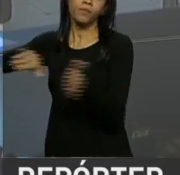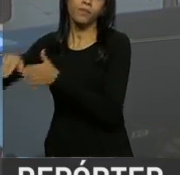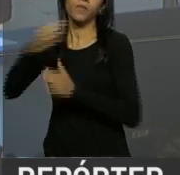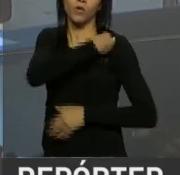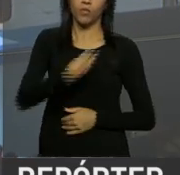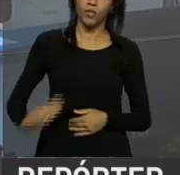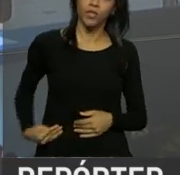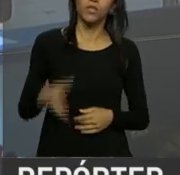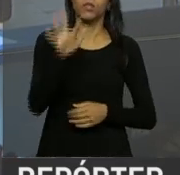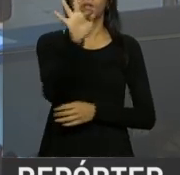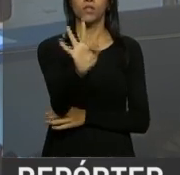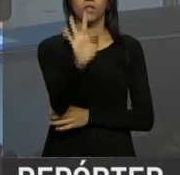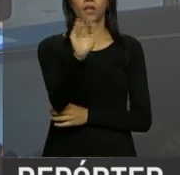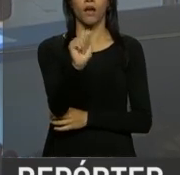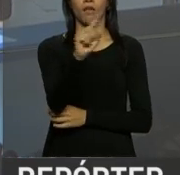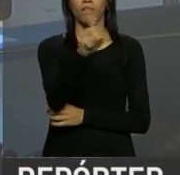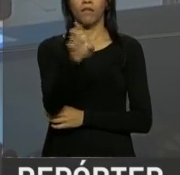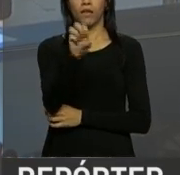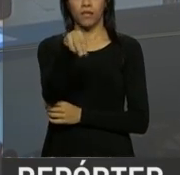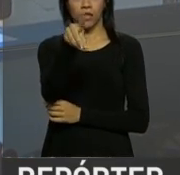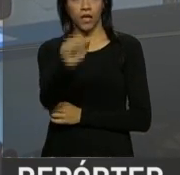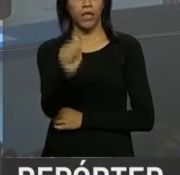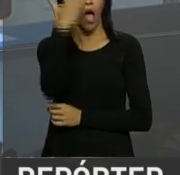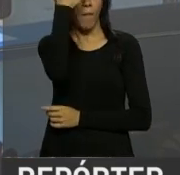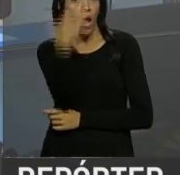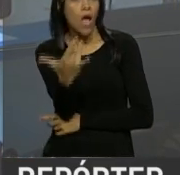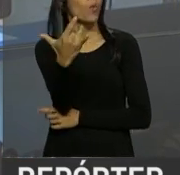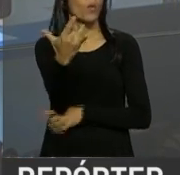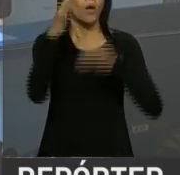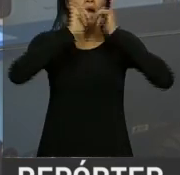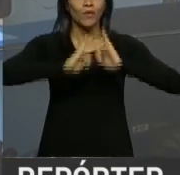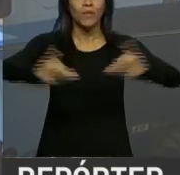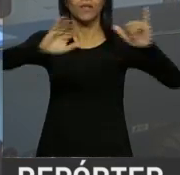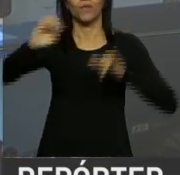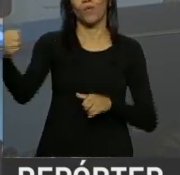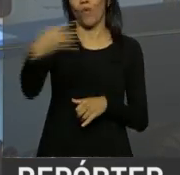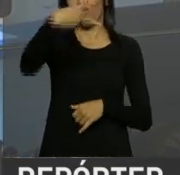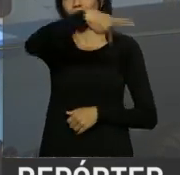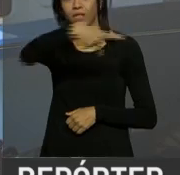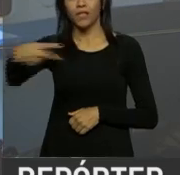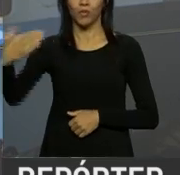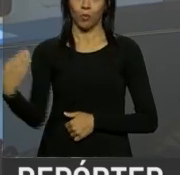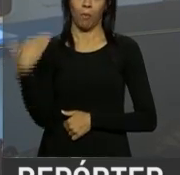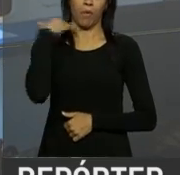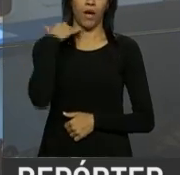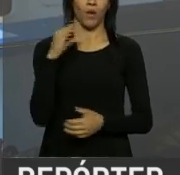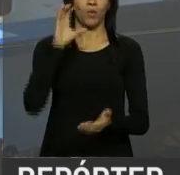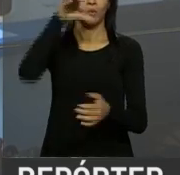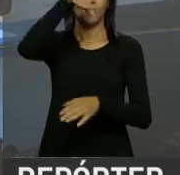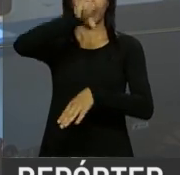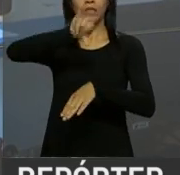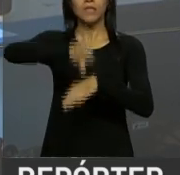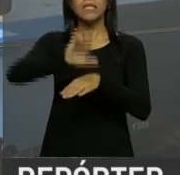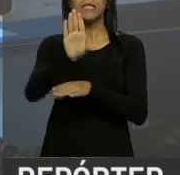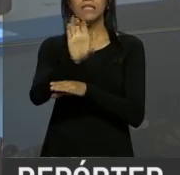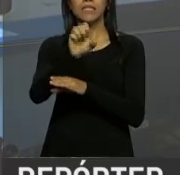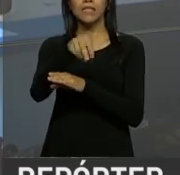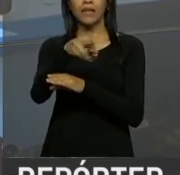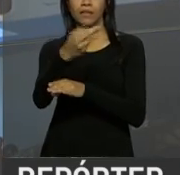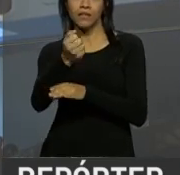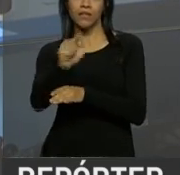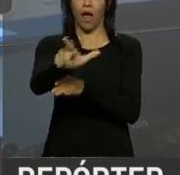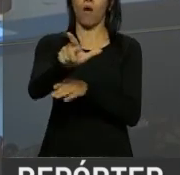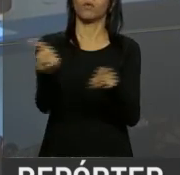da Fazenda, Henrique Meirelles, deve anunciar amanhã o nome do novo presidente do Banco Central. Também devem ser conhecidos os